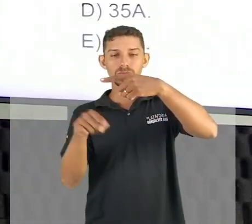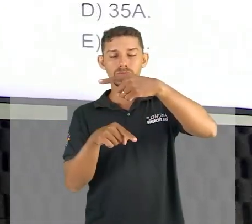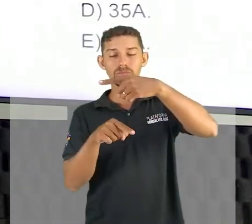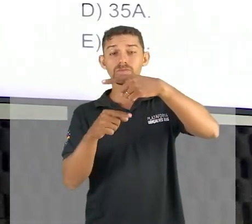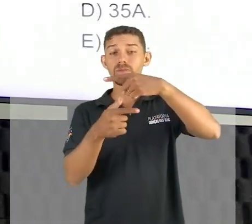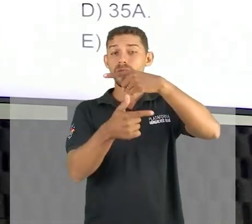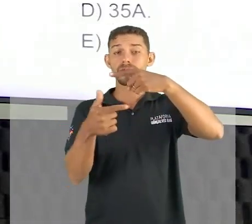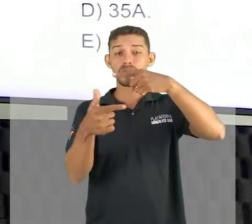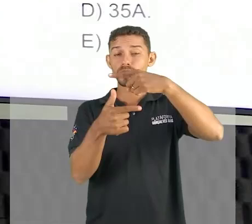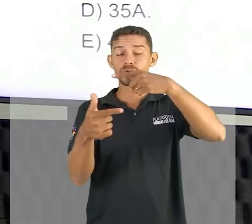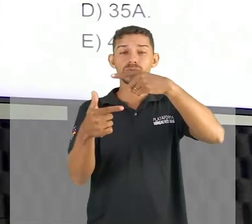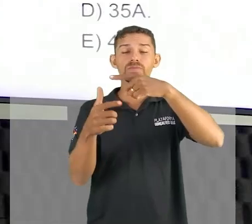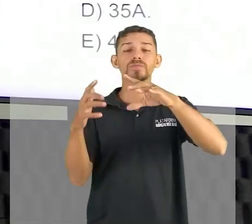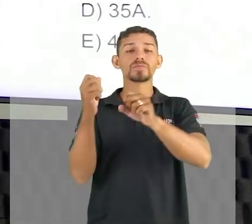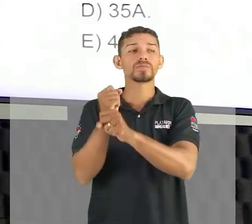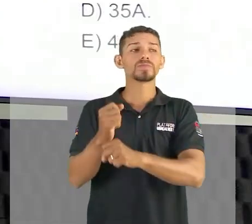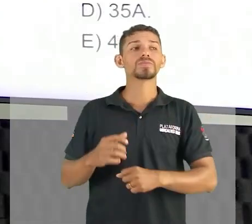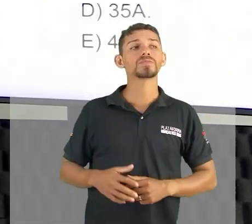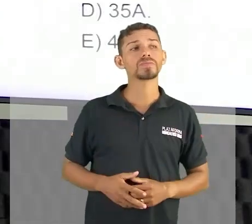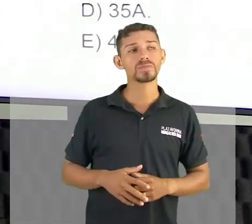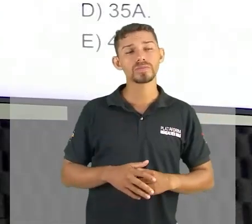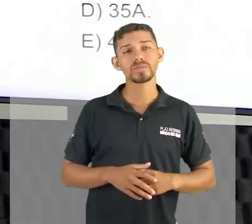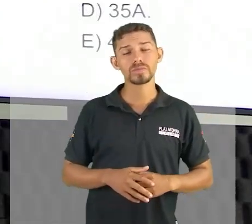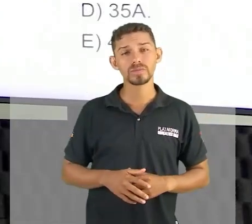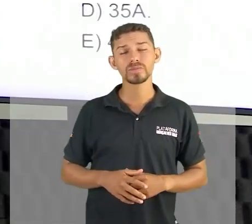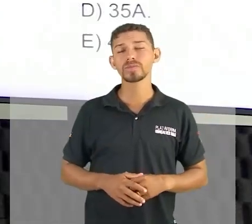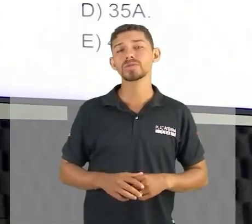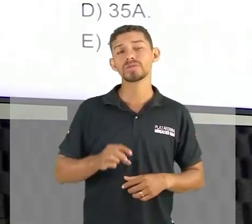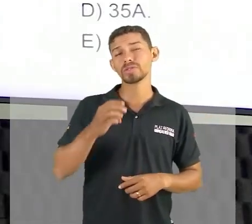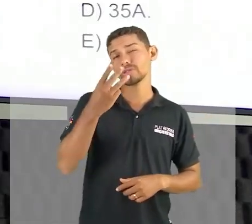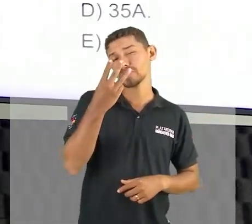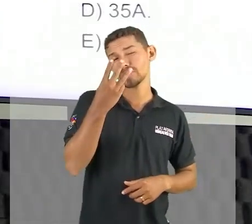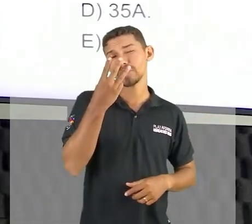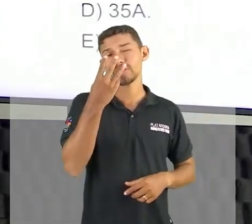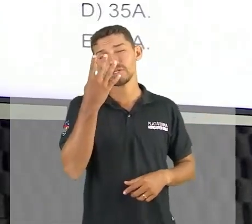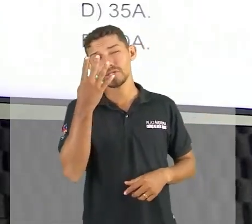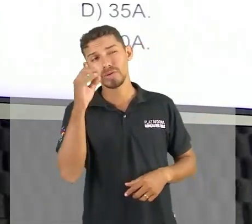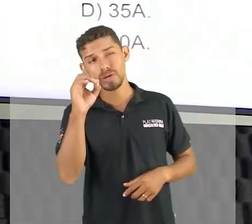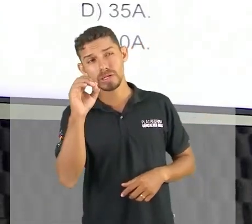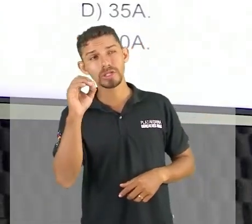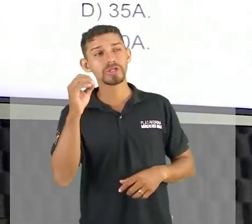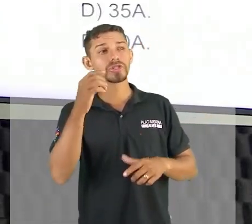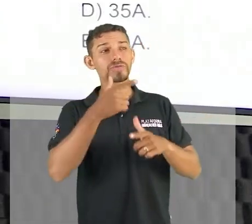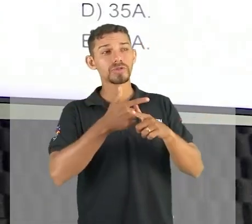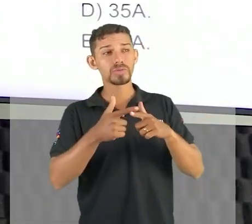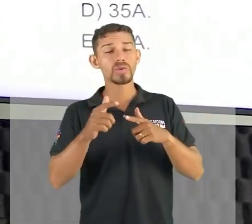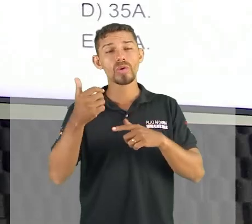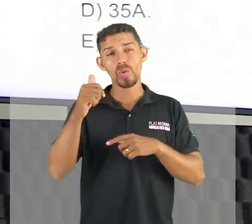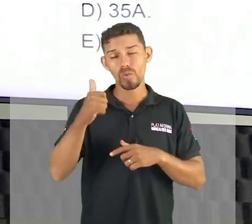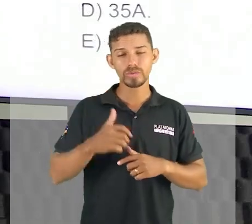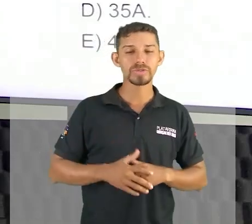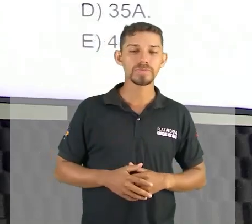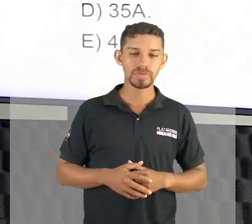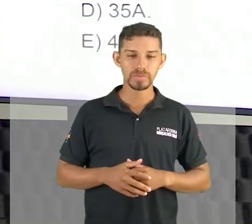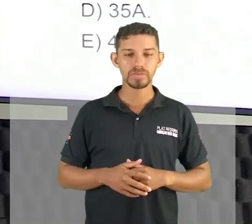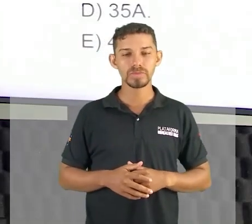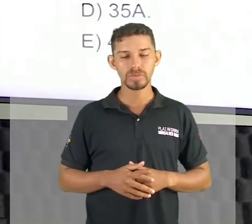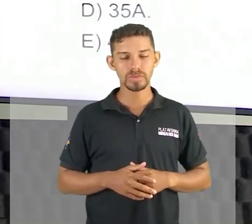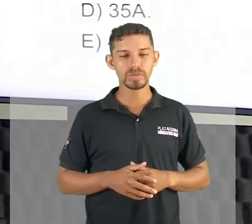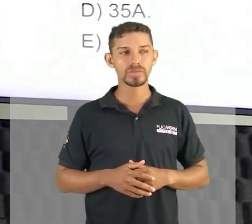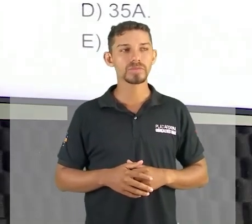22 340 di 11 dá aproximadamente